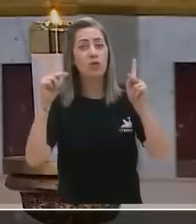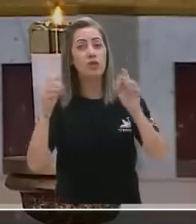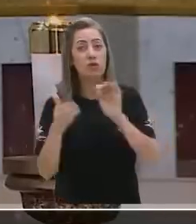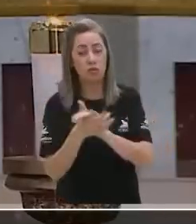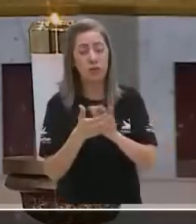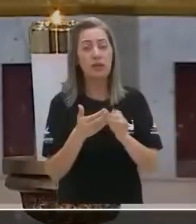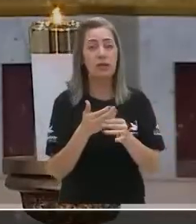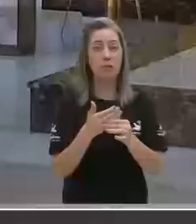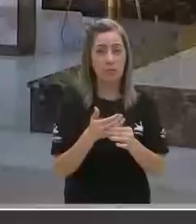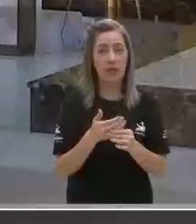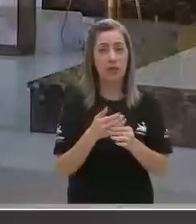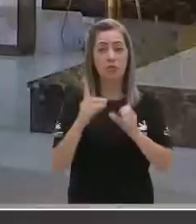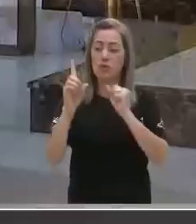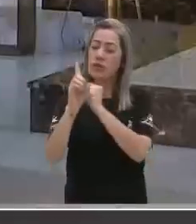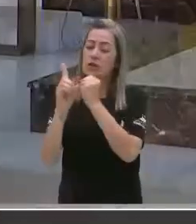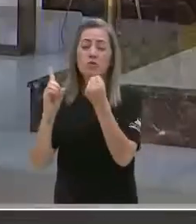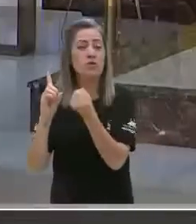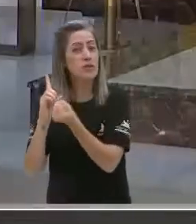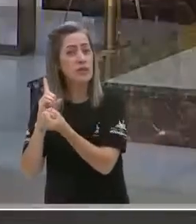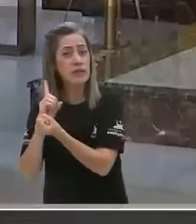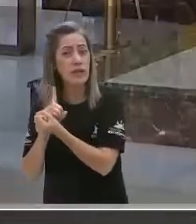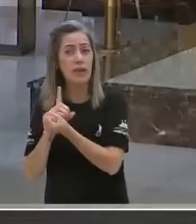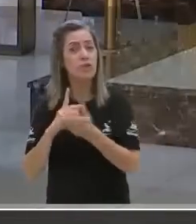pessoa, na sociedade.